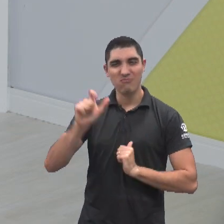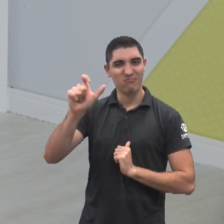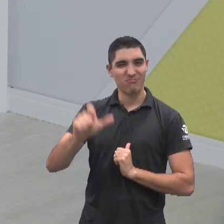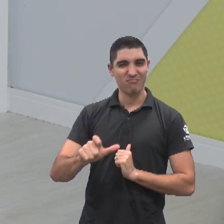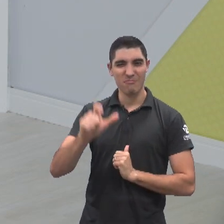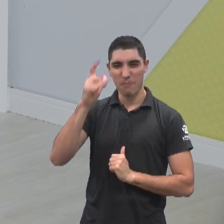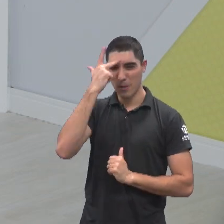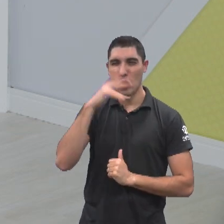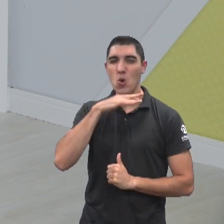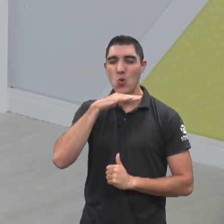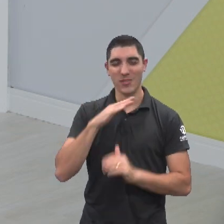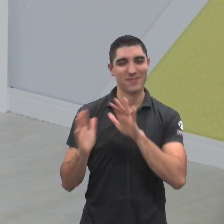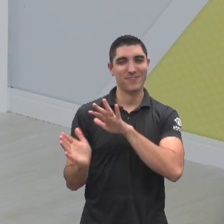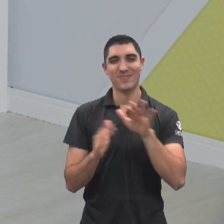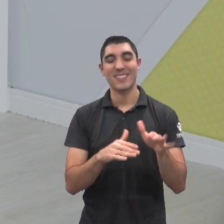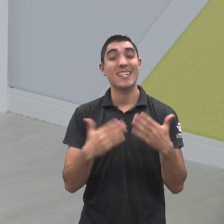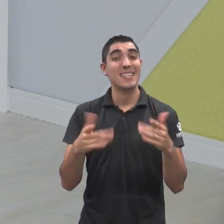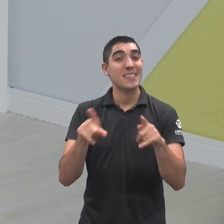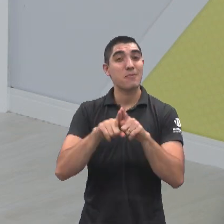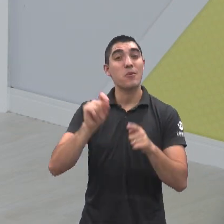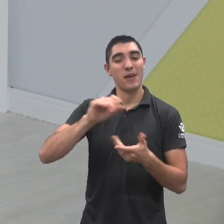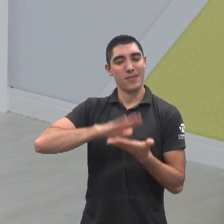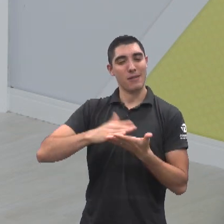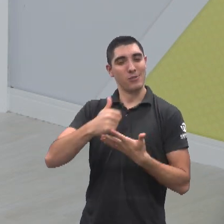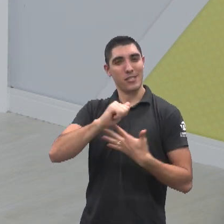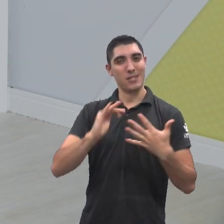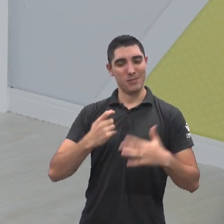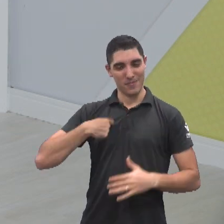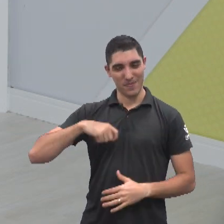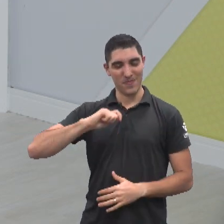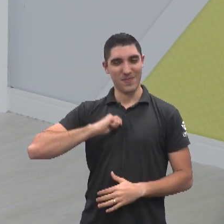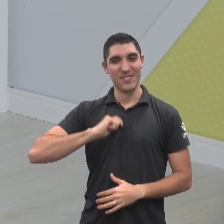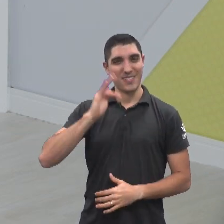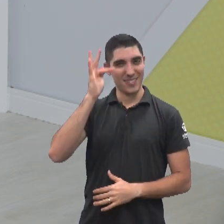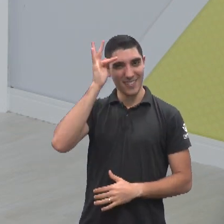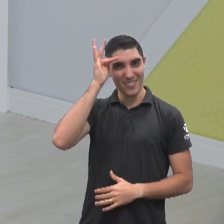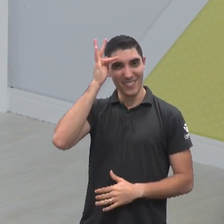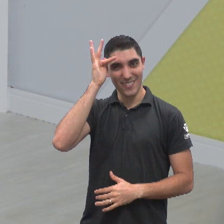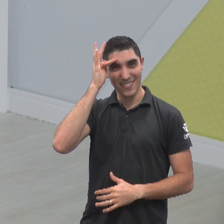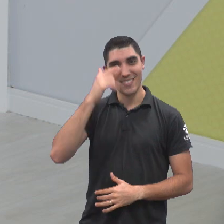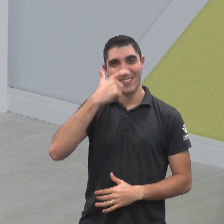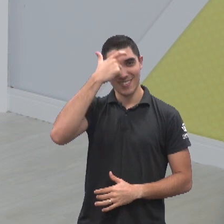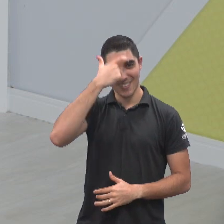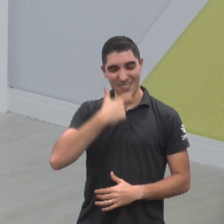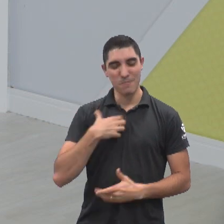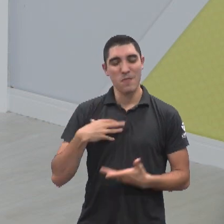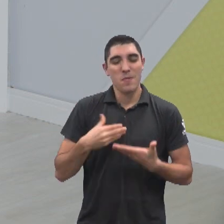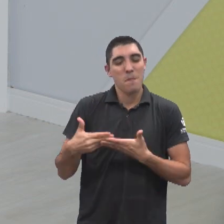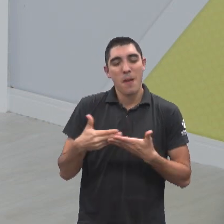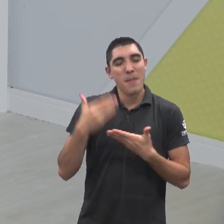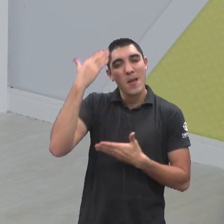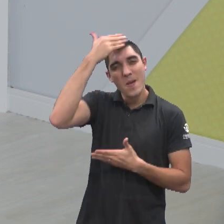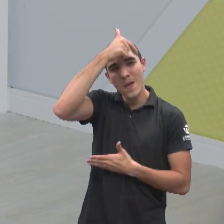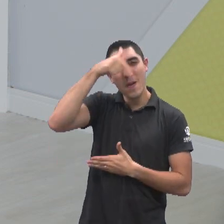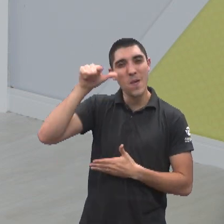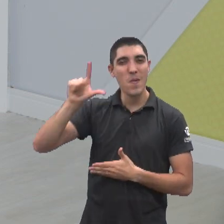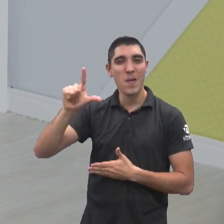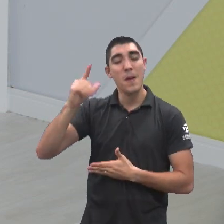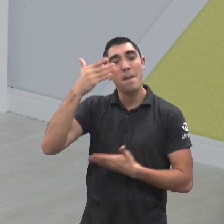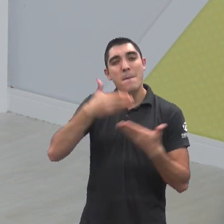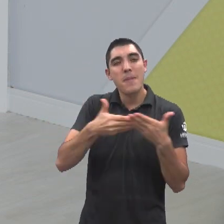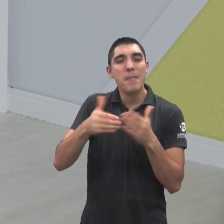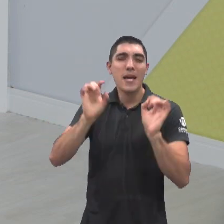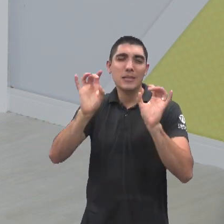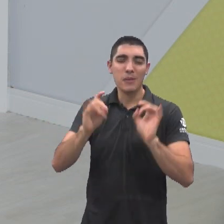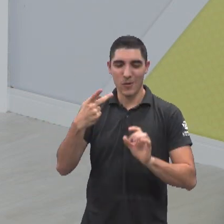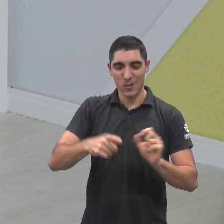aqui com a gente também o nosso intérprete de Libras, o nosso querido Luiz Fernando, o papai do Lorenzo. O Lorenzo, que é o mascotinho